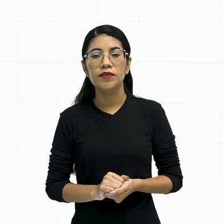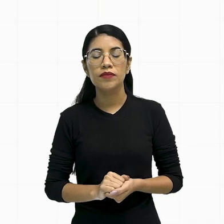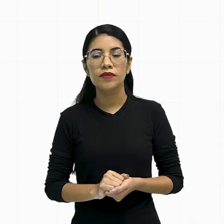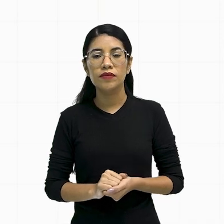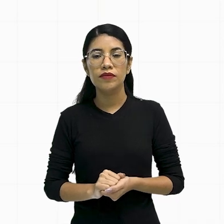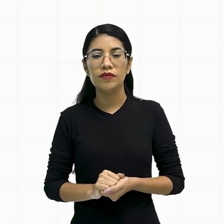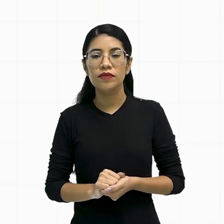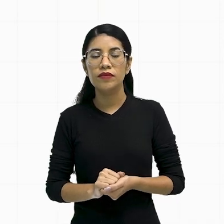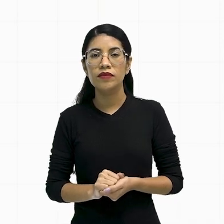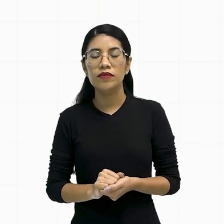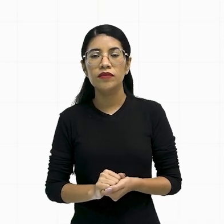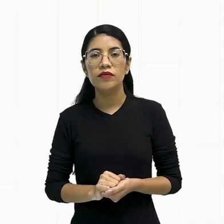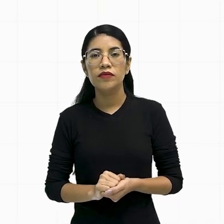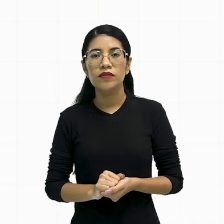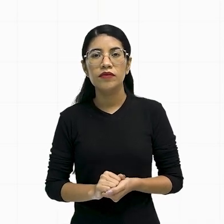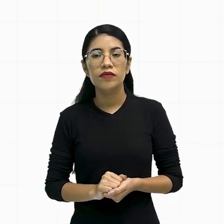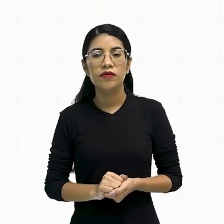155.